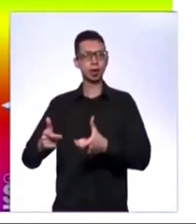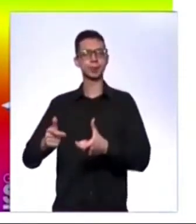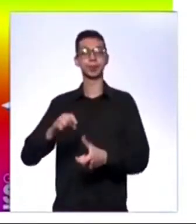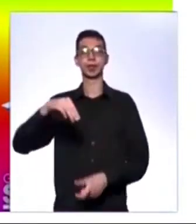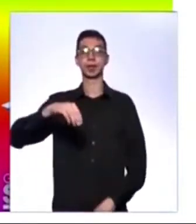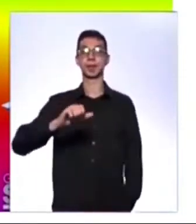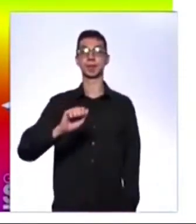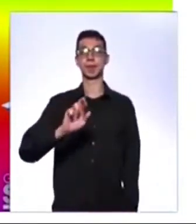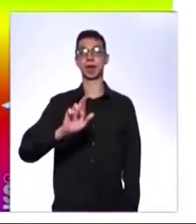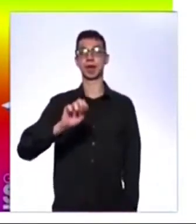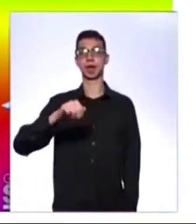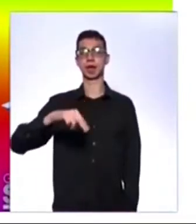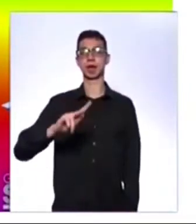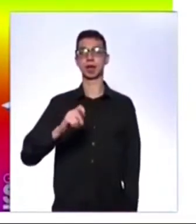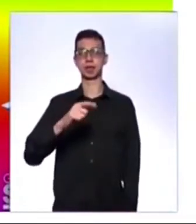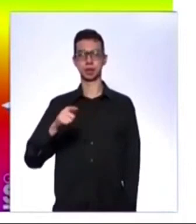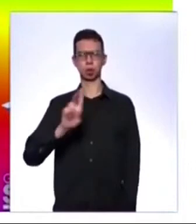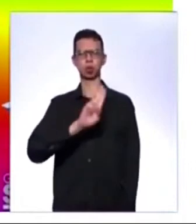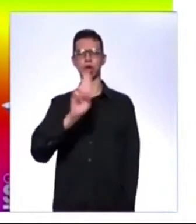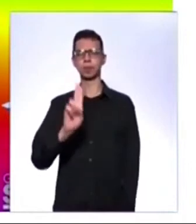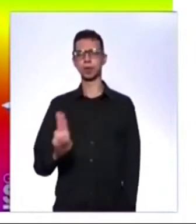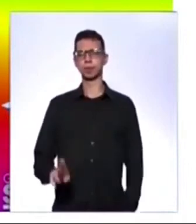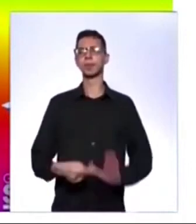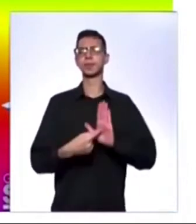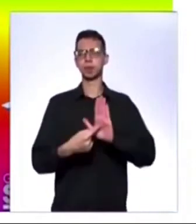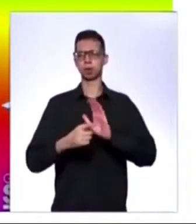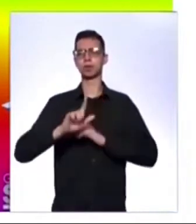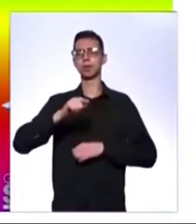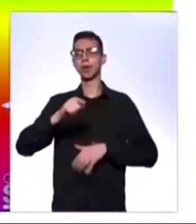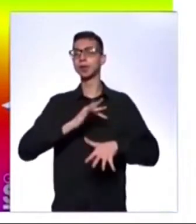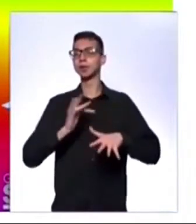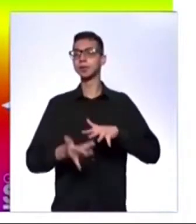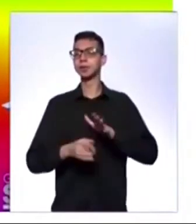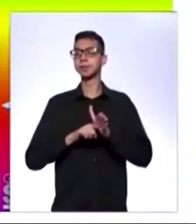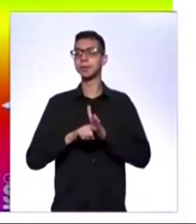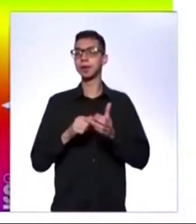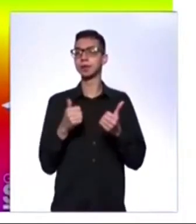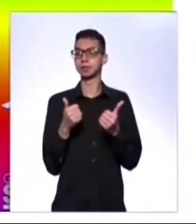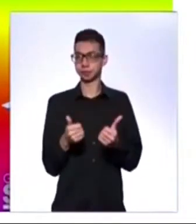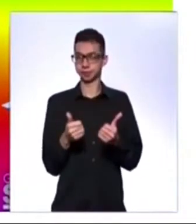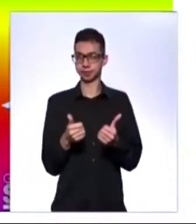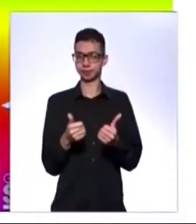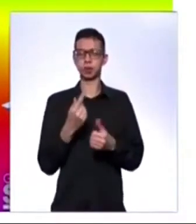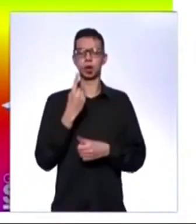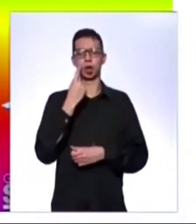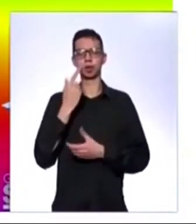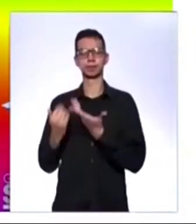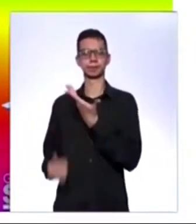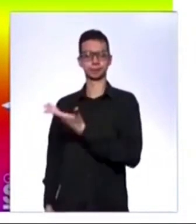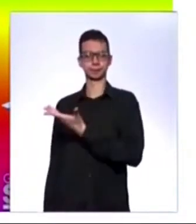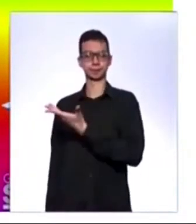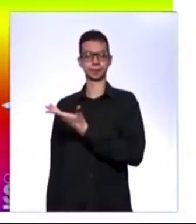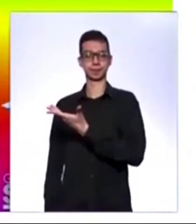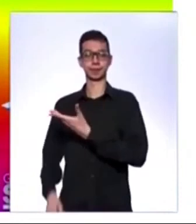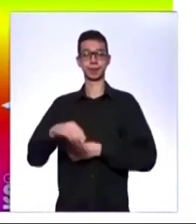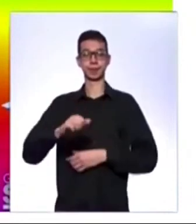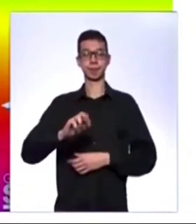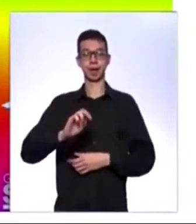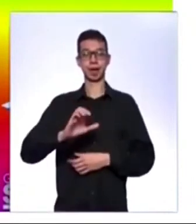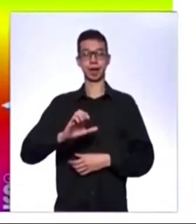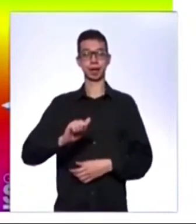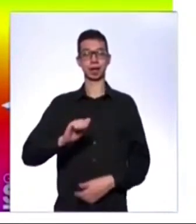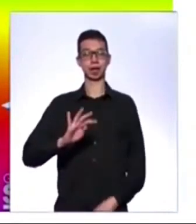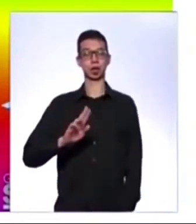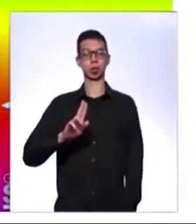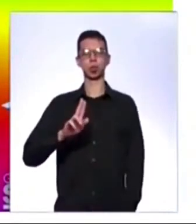depois vai lá nas redes sociais e pesquisa um pouquinho, tá? A aula é uma motivação. O maracatu, muito forte em Pernambuco, né?